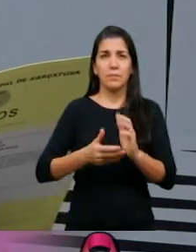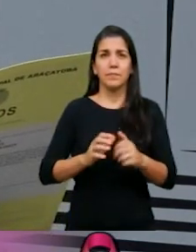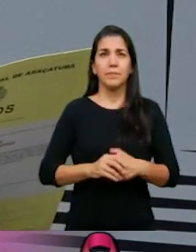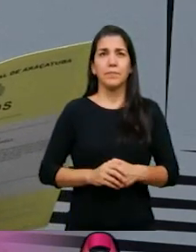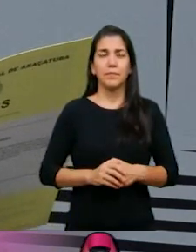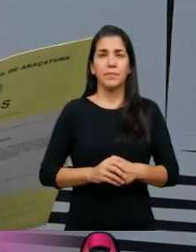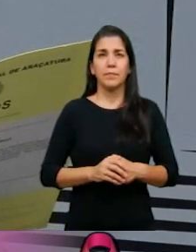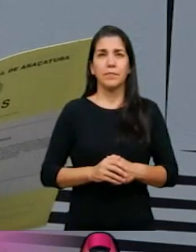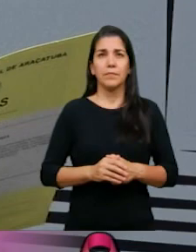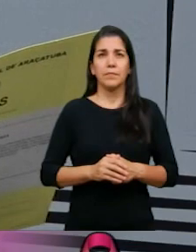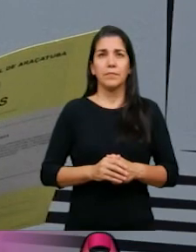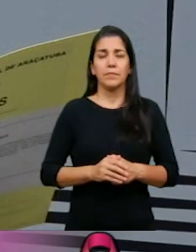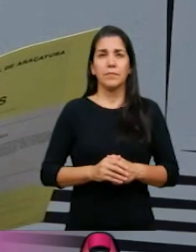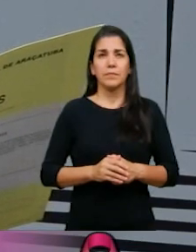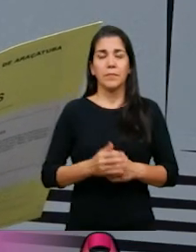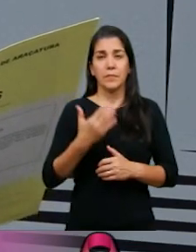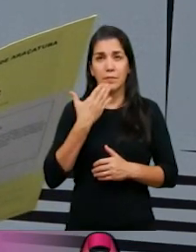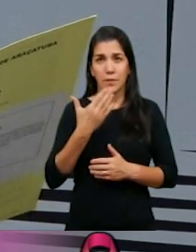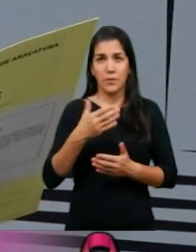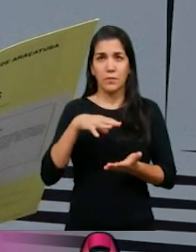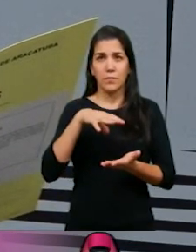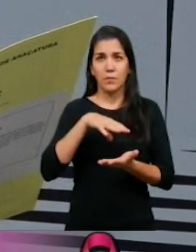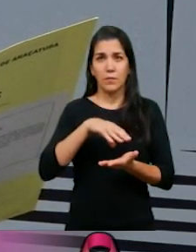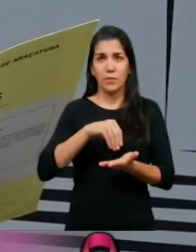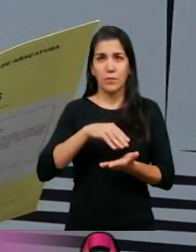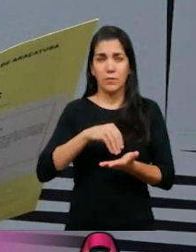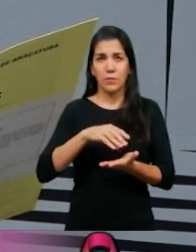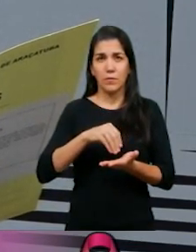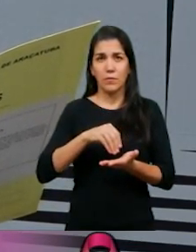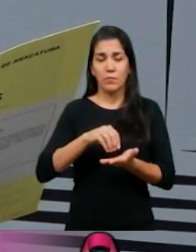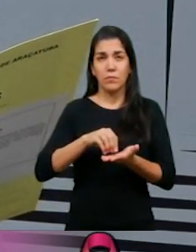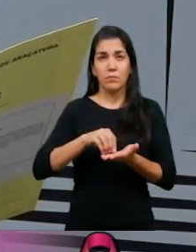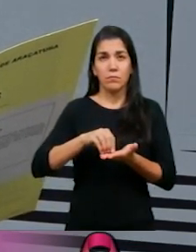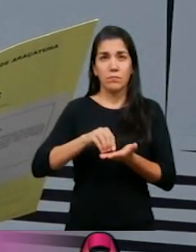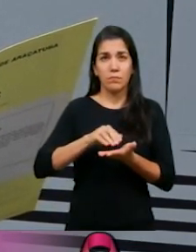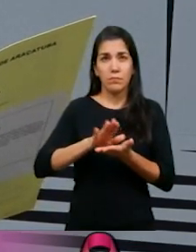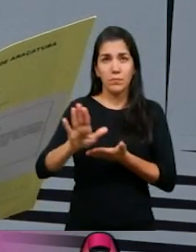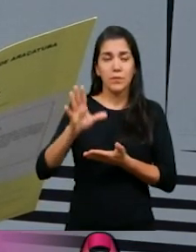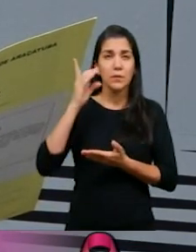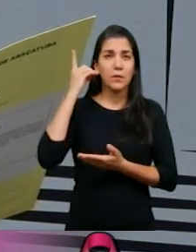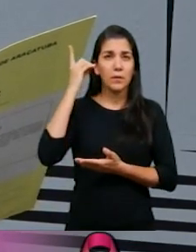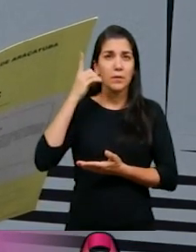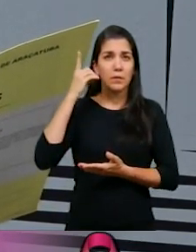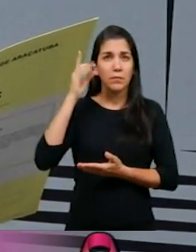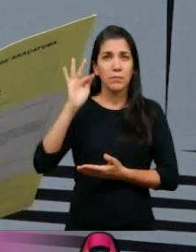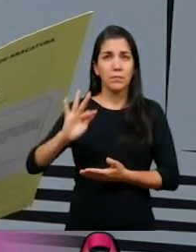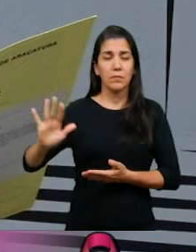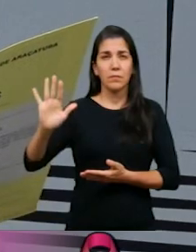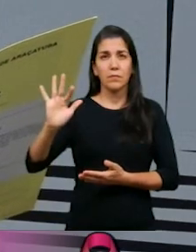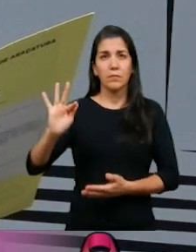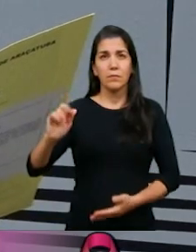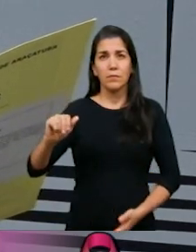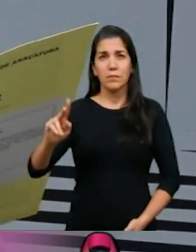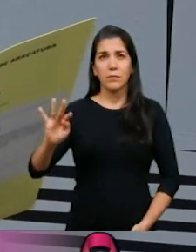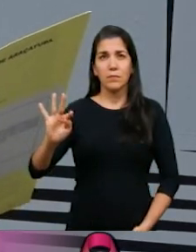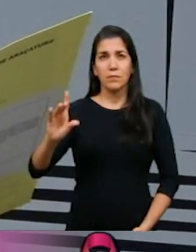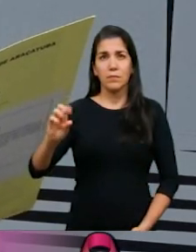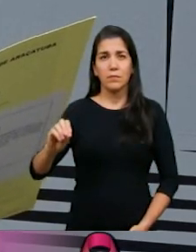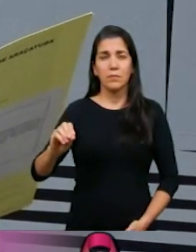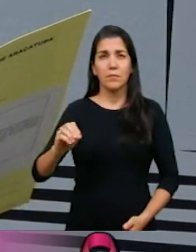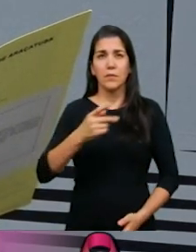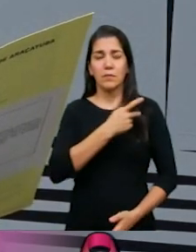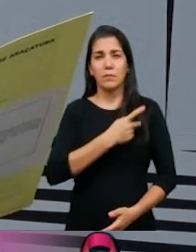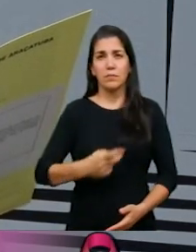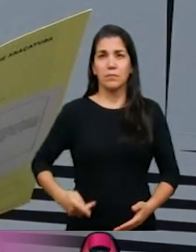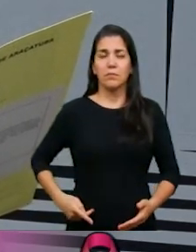por oportuno que cópia da presente moção seja encaminhada ao excelentíssimo deputado federal Fausto Pinato, ao presidente